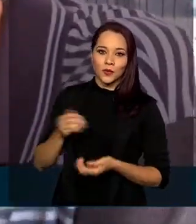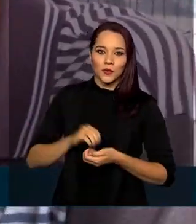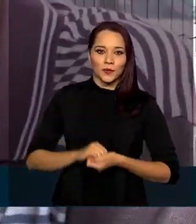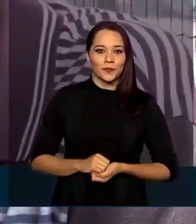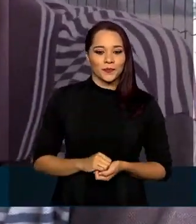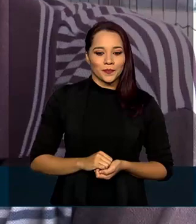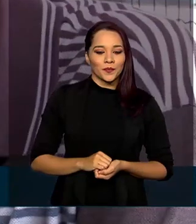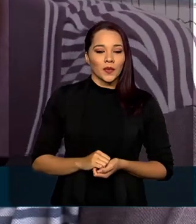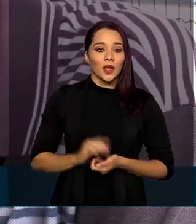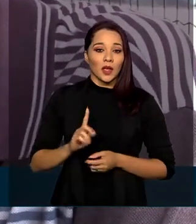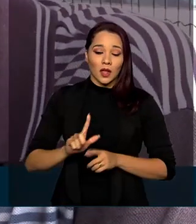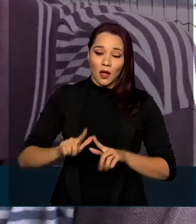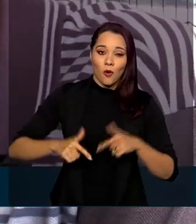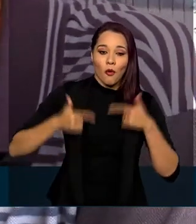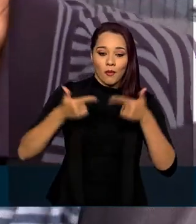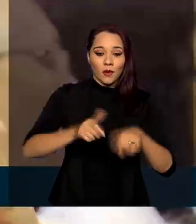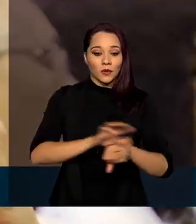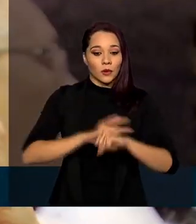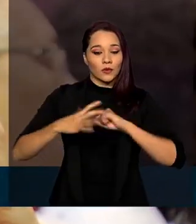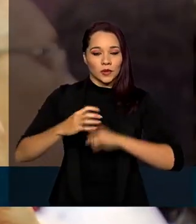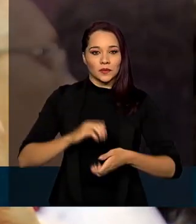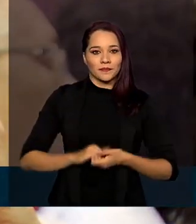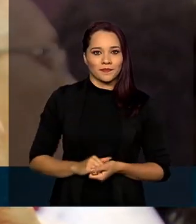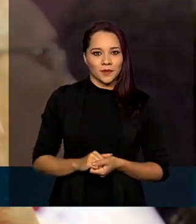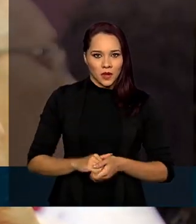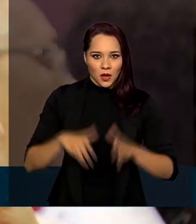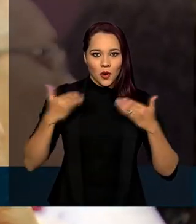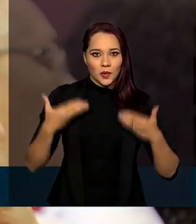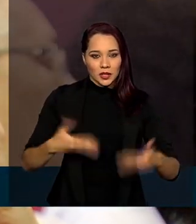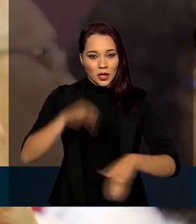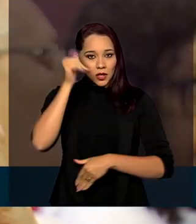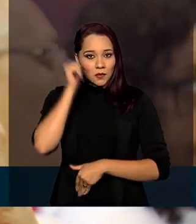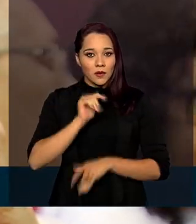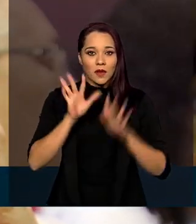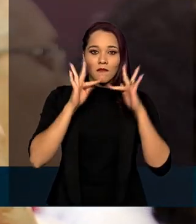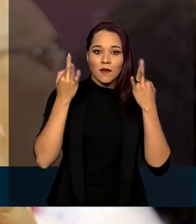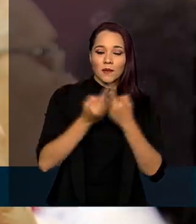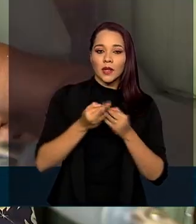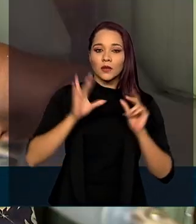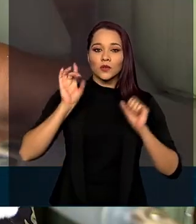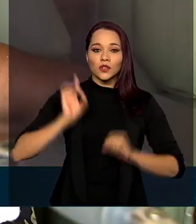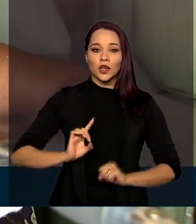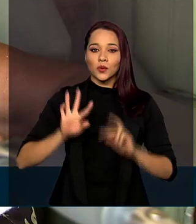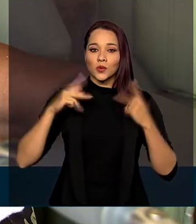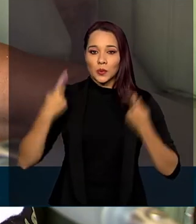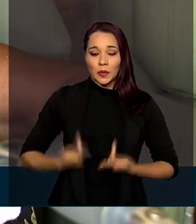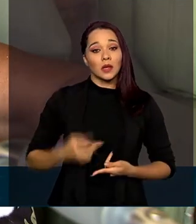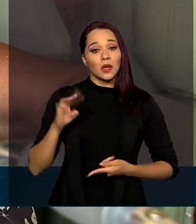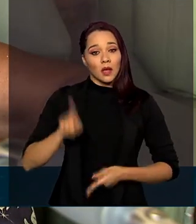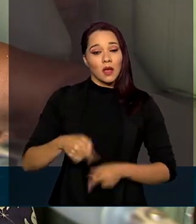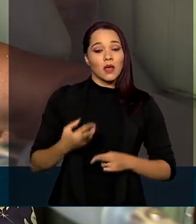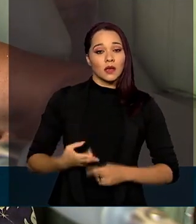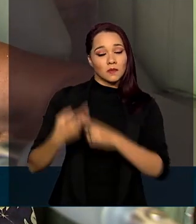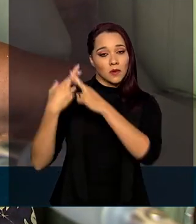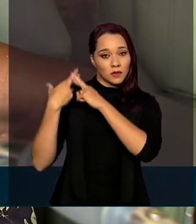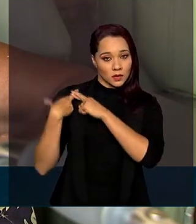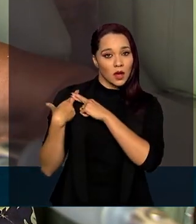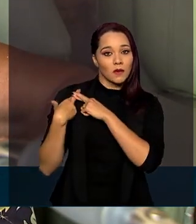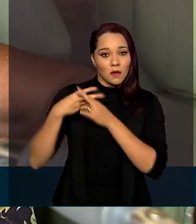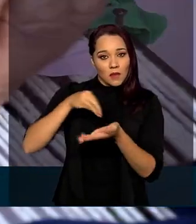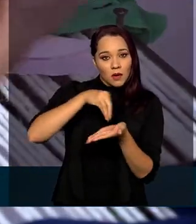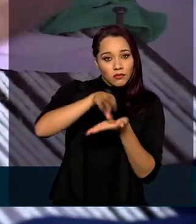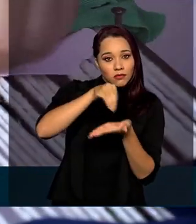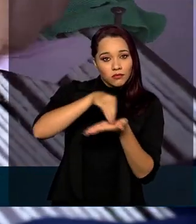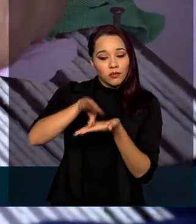repouso, no combate ao novo coronavírus. O Ministério da Mulher, da Família e dos Direitos Humanos é o responsável pela distribuição dos